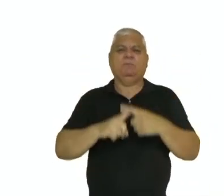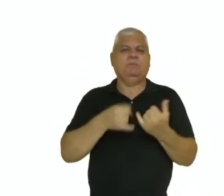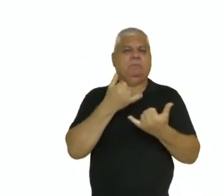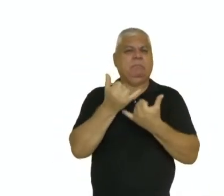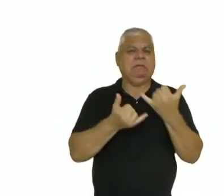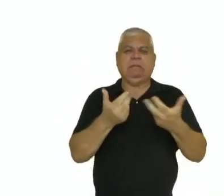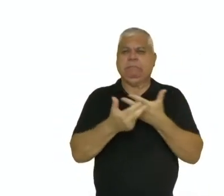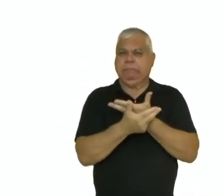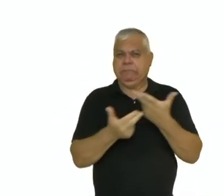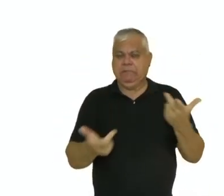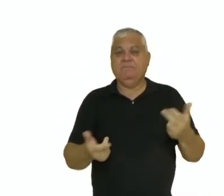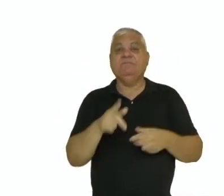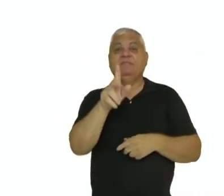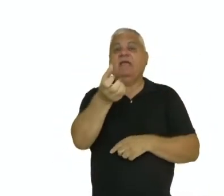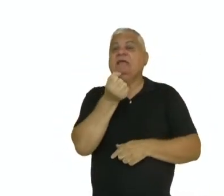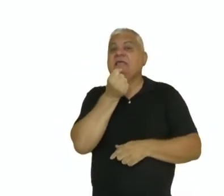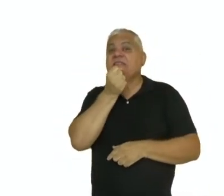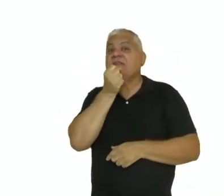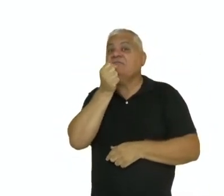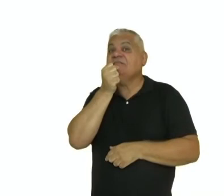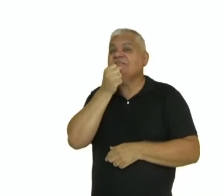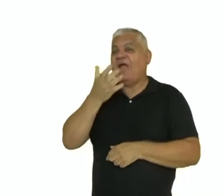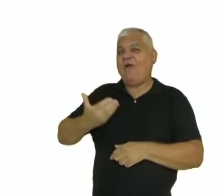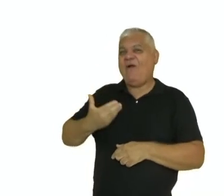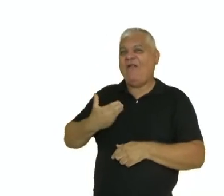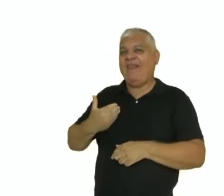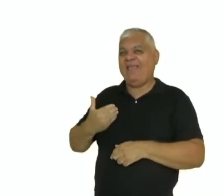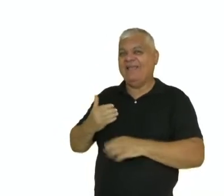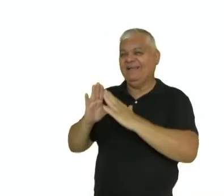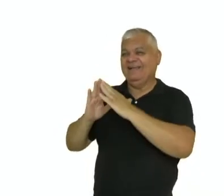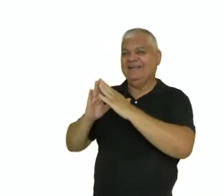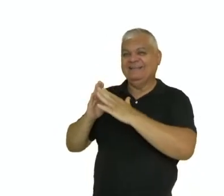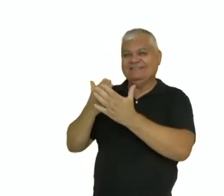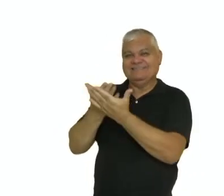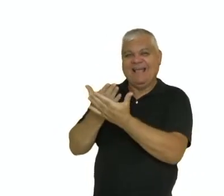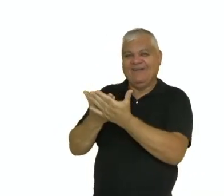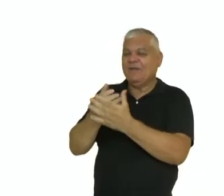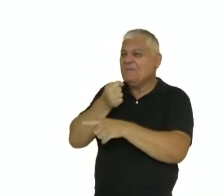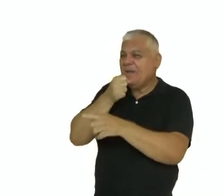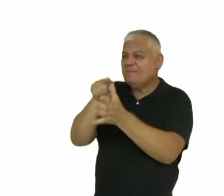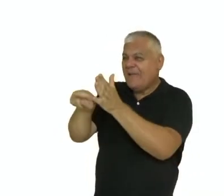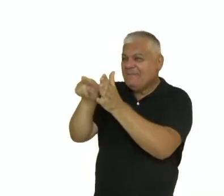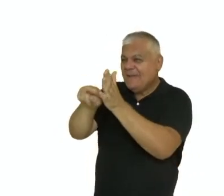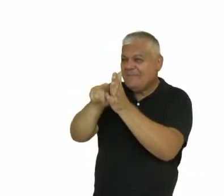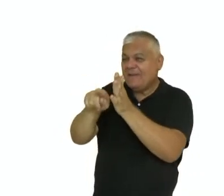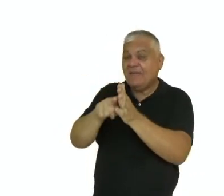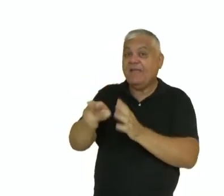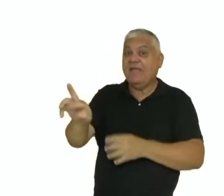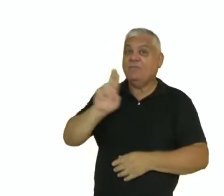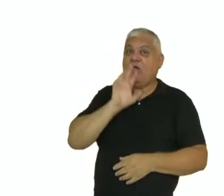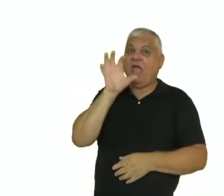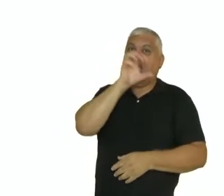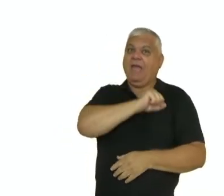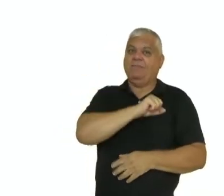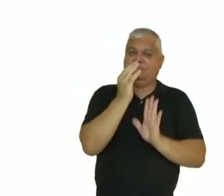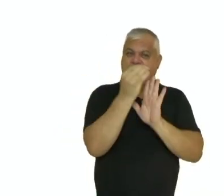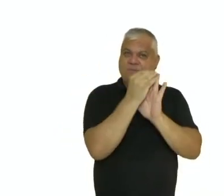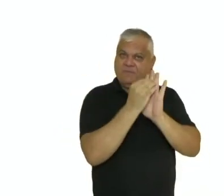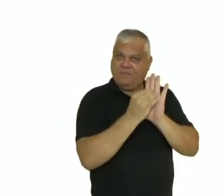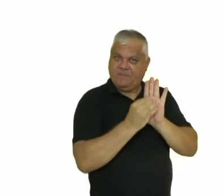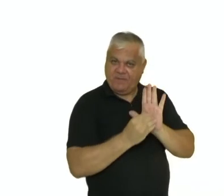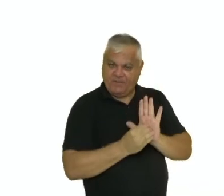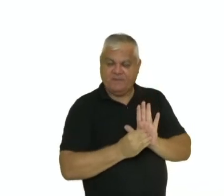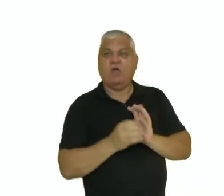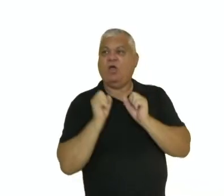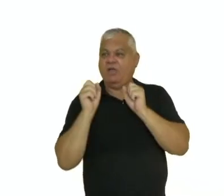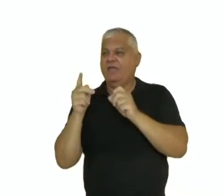e farão uma entrevista na escola com perguntas objetivas e respostas rápidas. Lembre-se que o tempo é curto. Após a